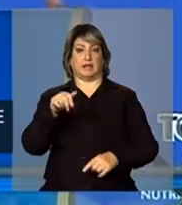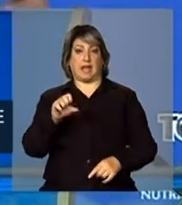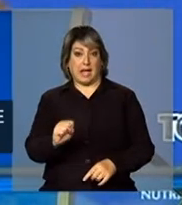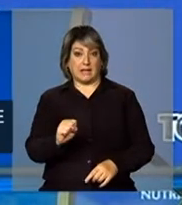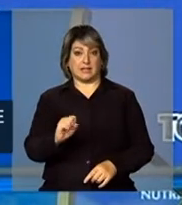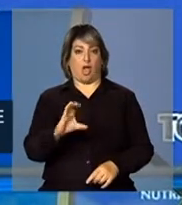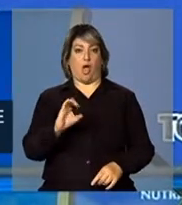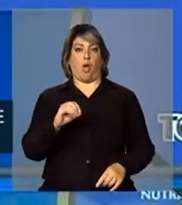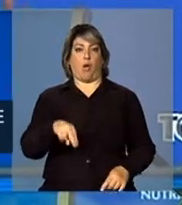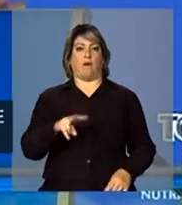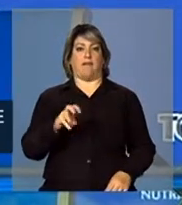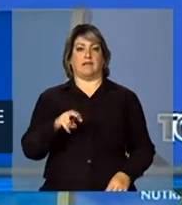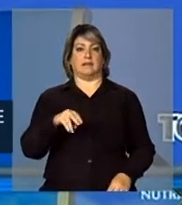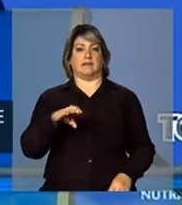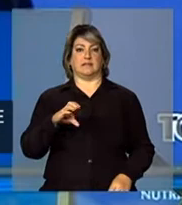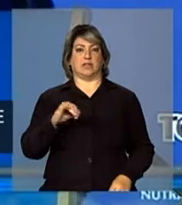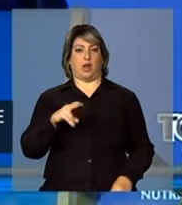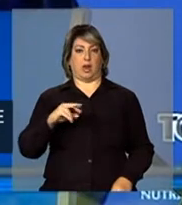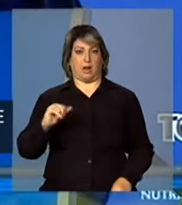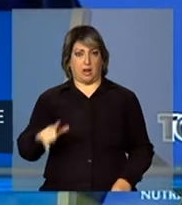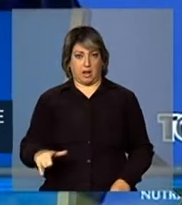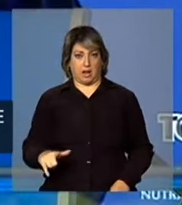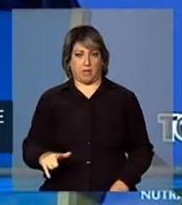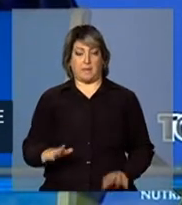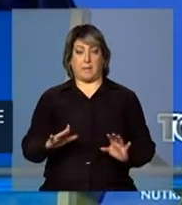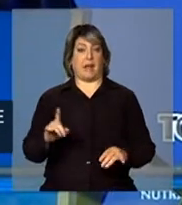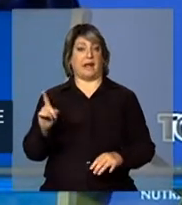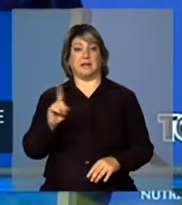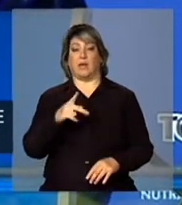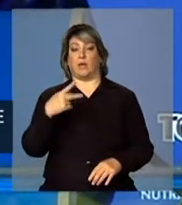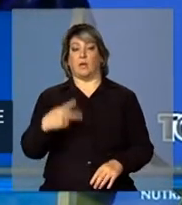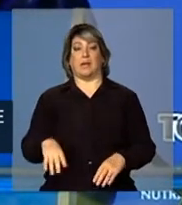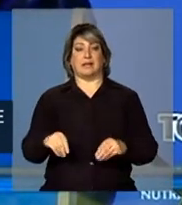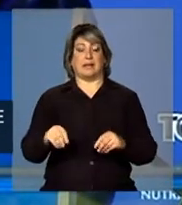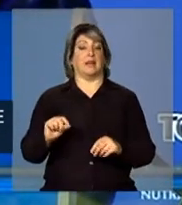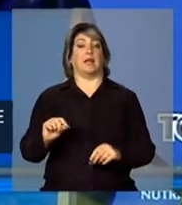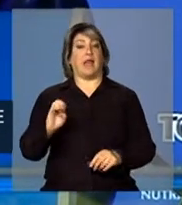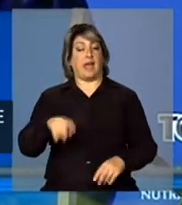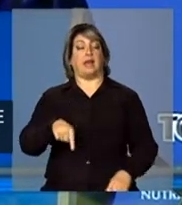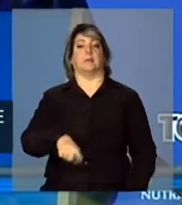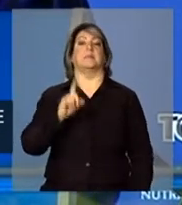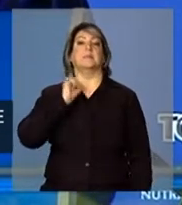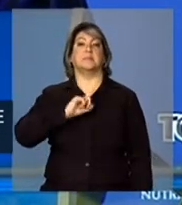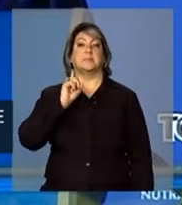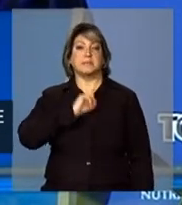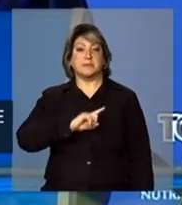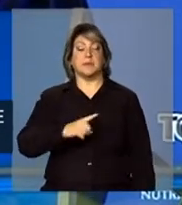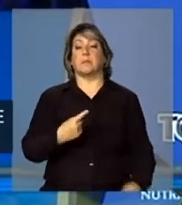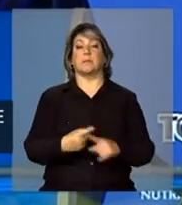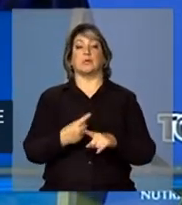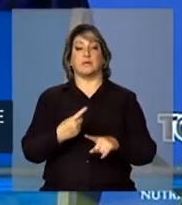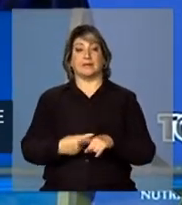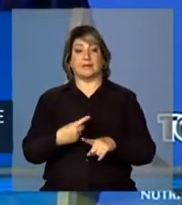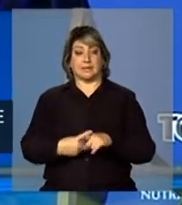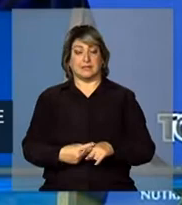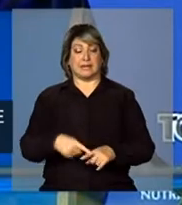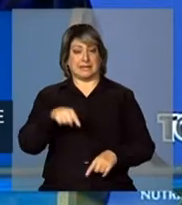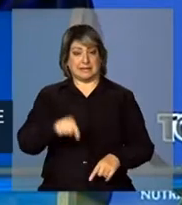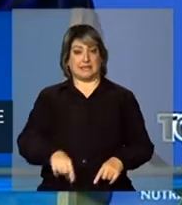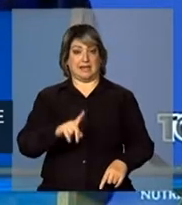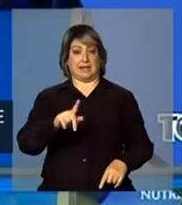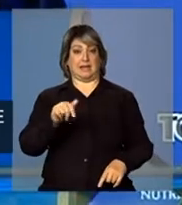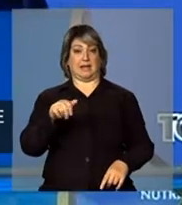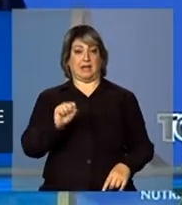convencional e não convencional em terra, onshore, é Minas Gerais. Daí porque esse